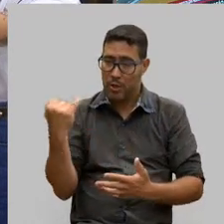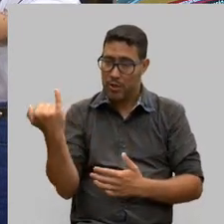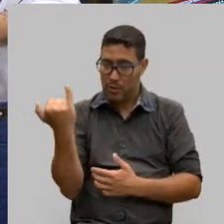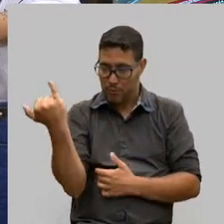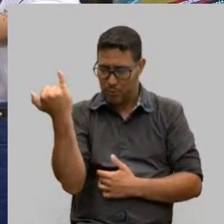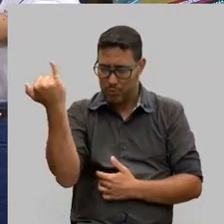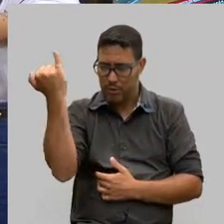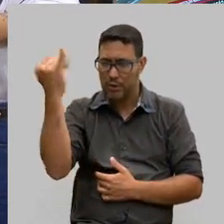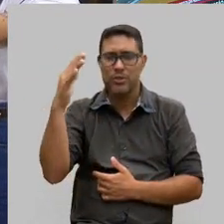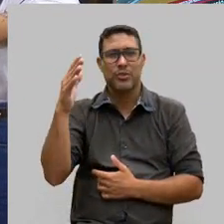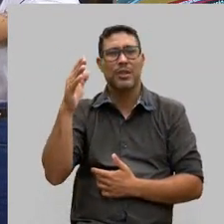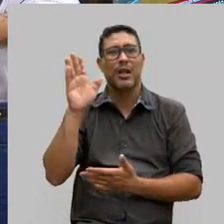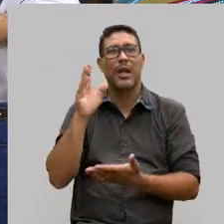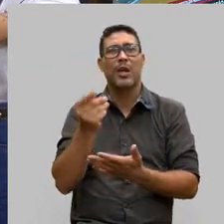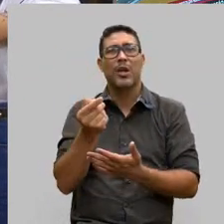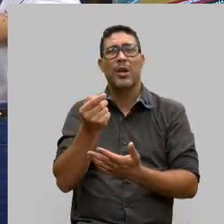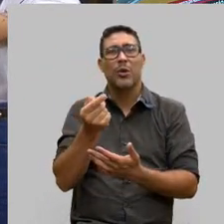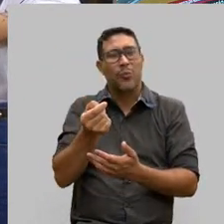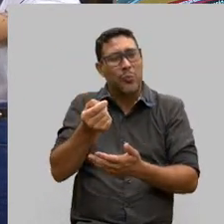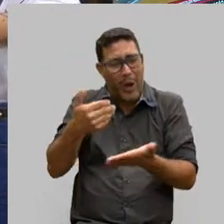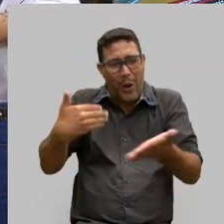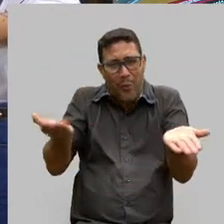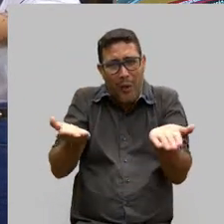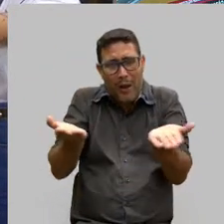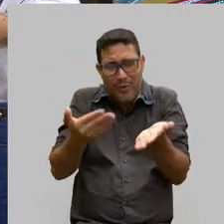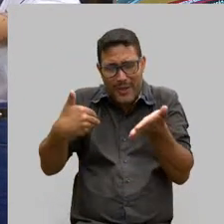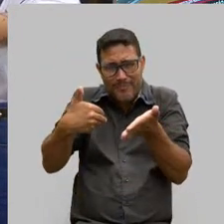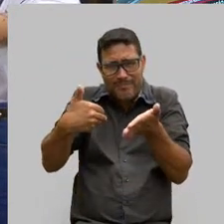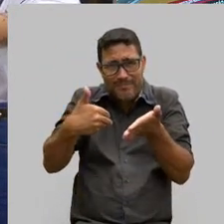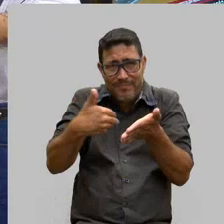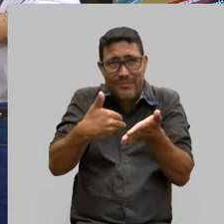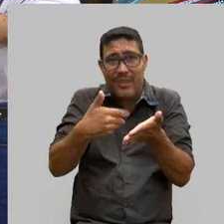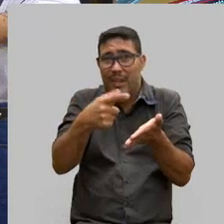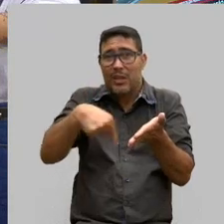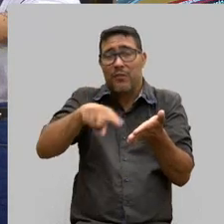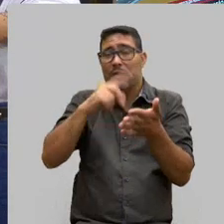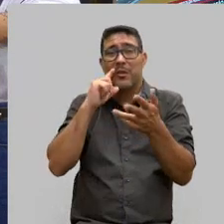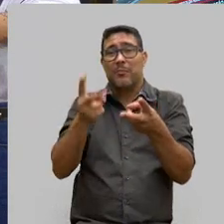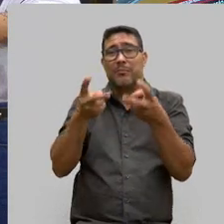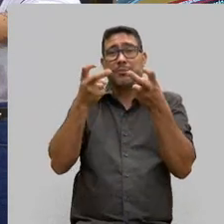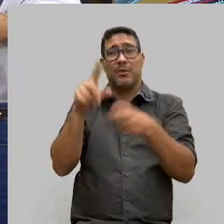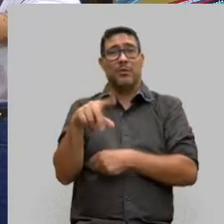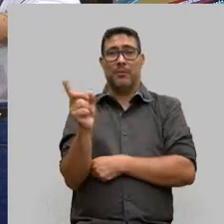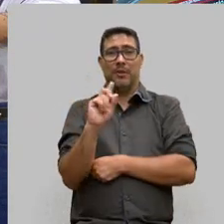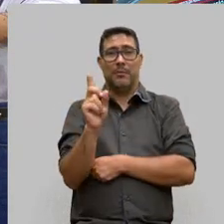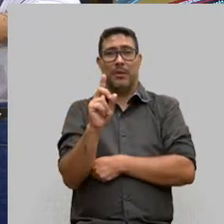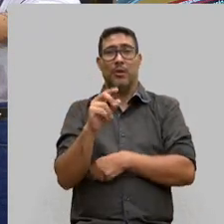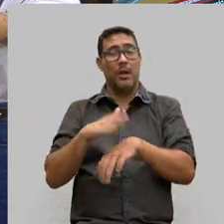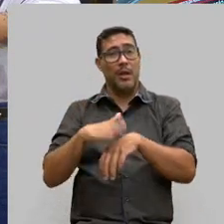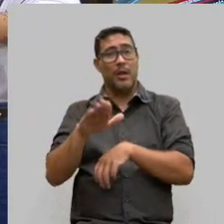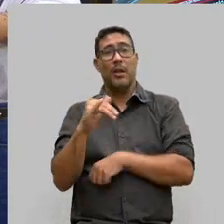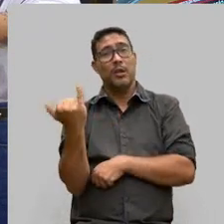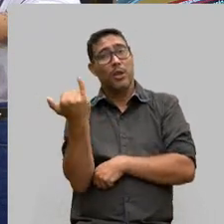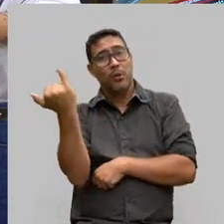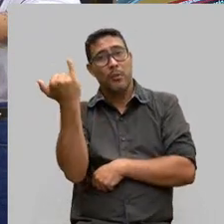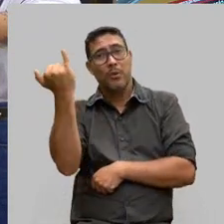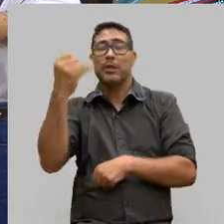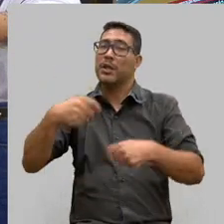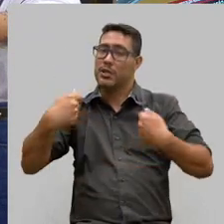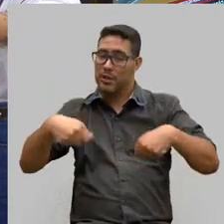últimos segundos e basicamente vocês não perceberam e é tão importante que Eu Preciso